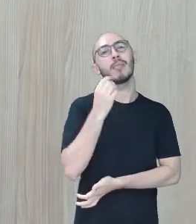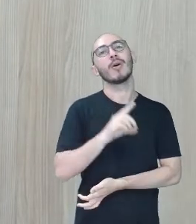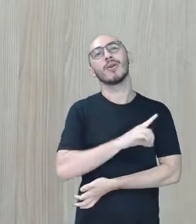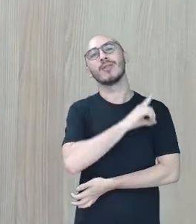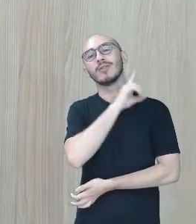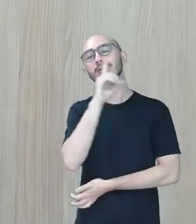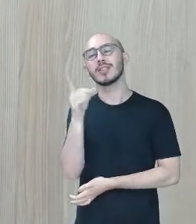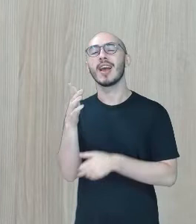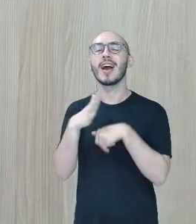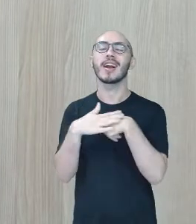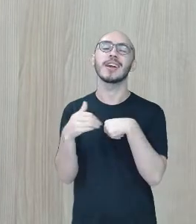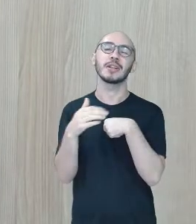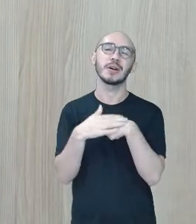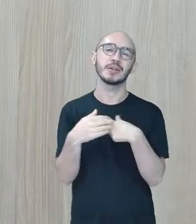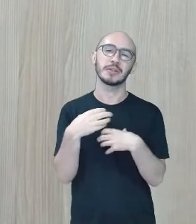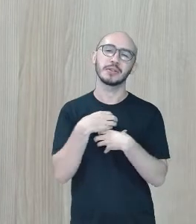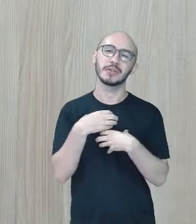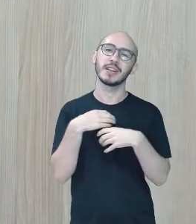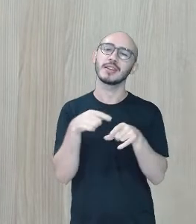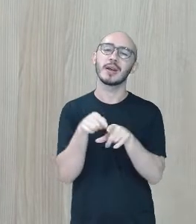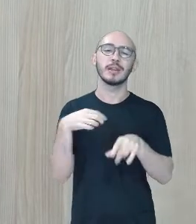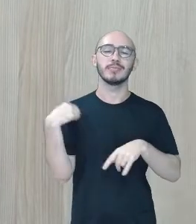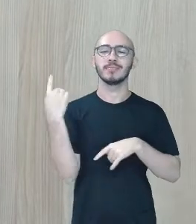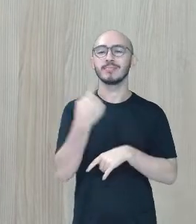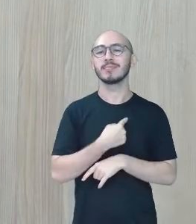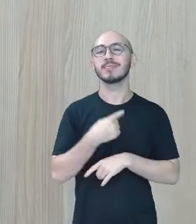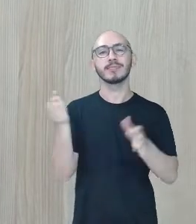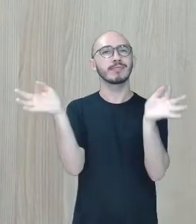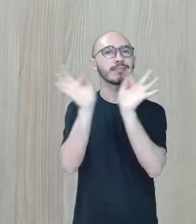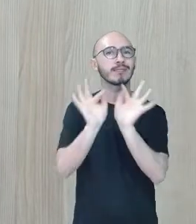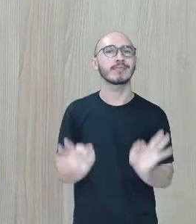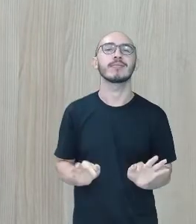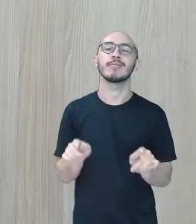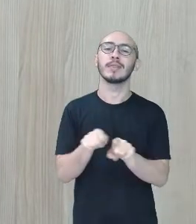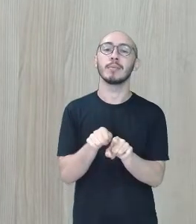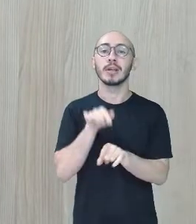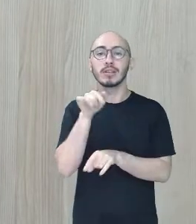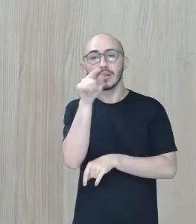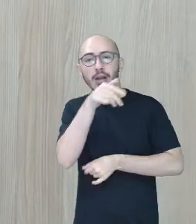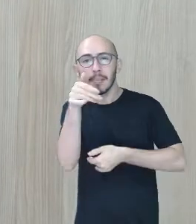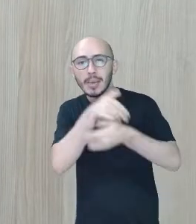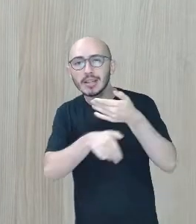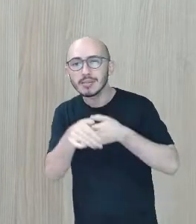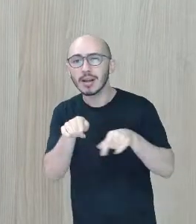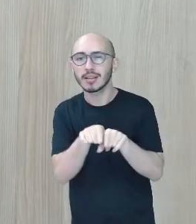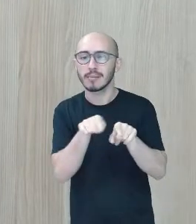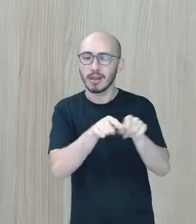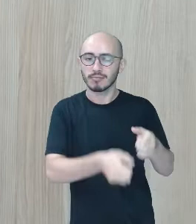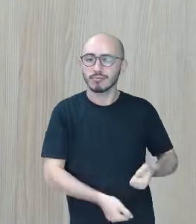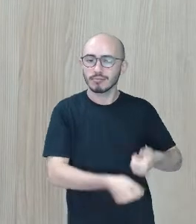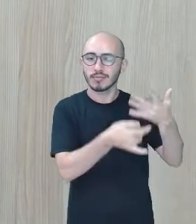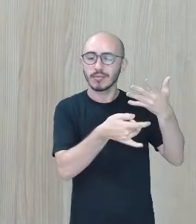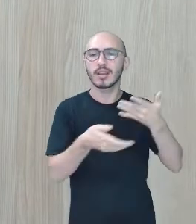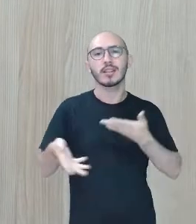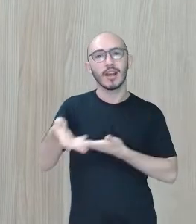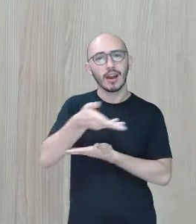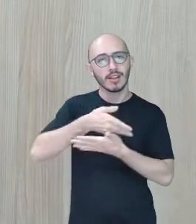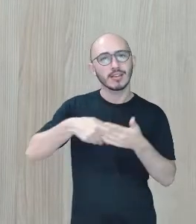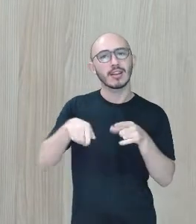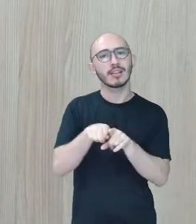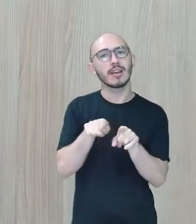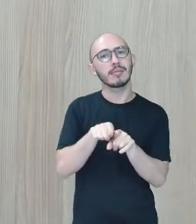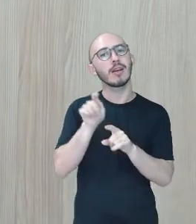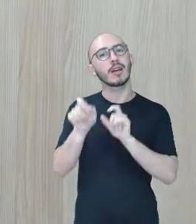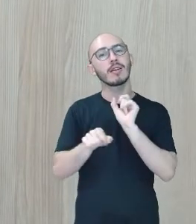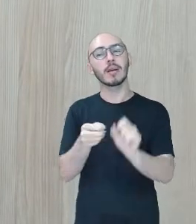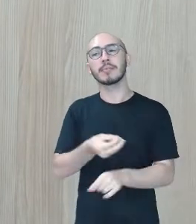dessa maneira tão carinhosa. Então, a gente fica bem feliz. Para você que quer se juntar nesse time e compartilhar aqui com a gente, além, claro, da